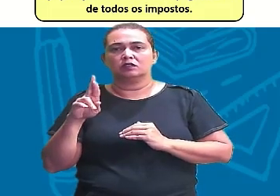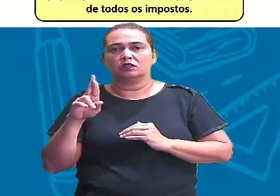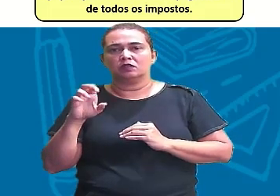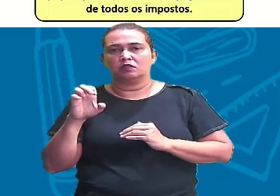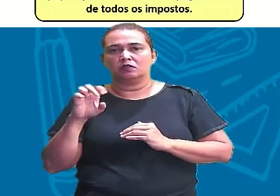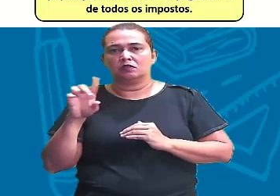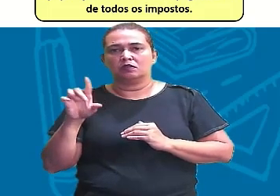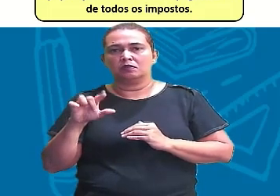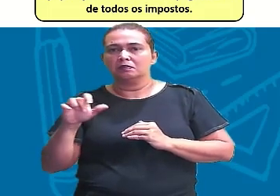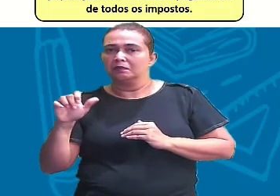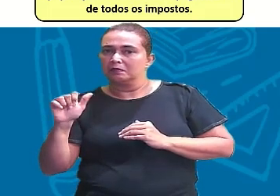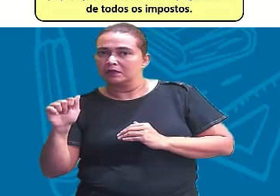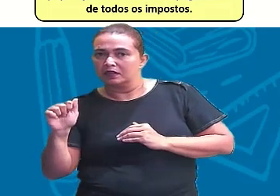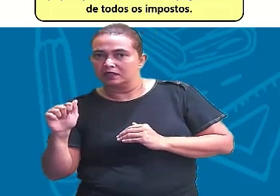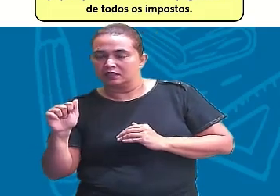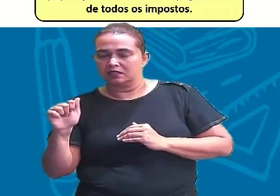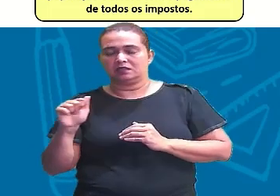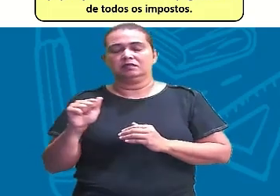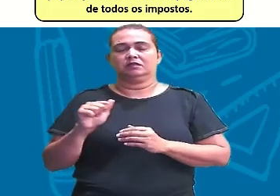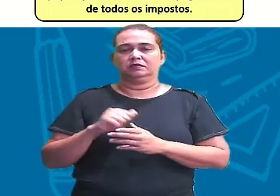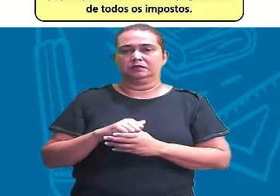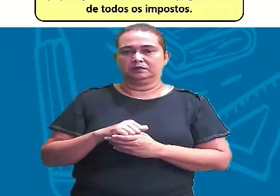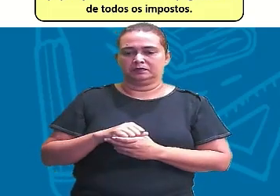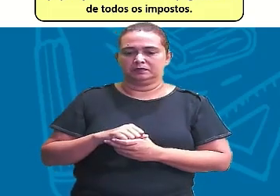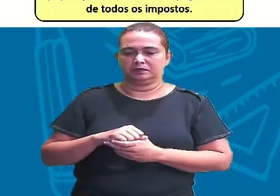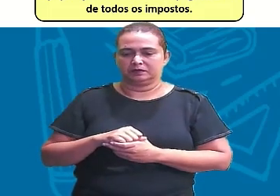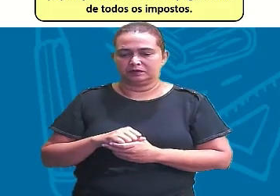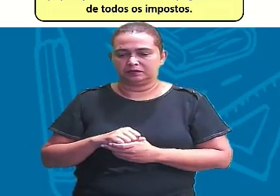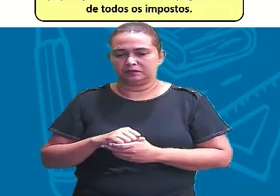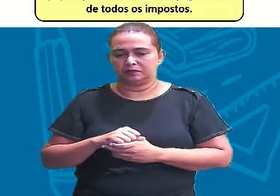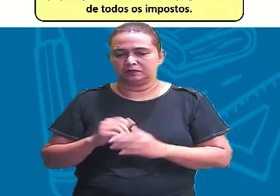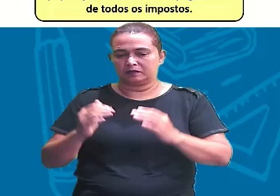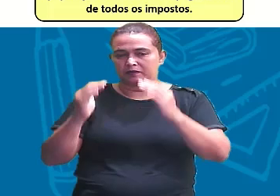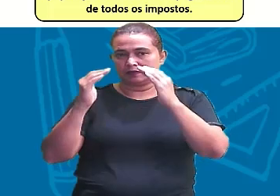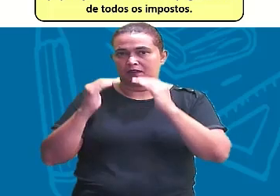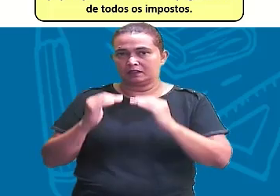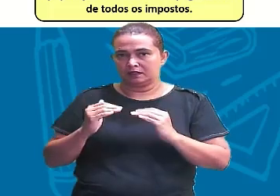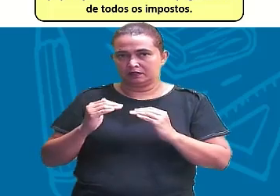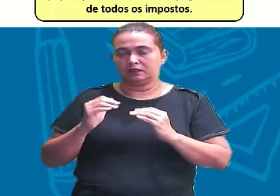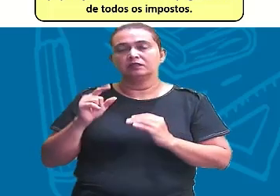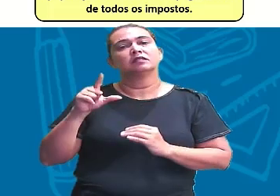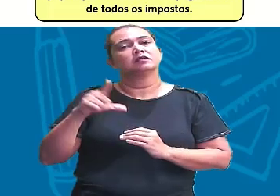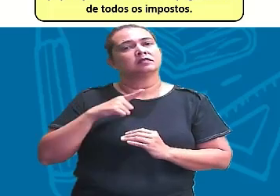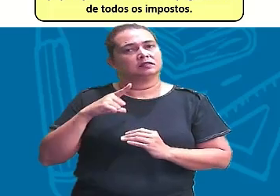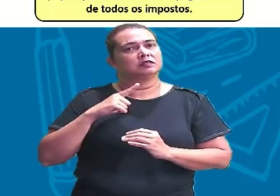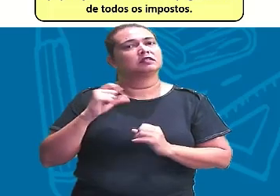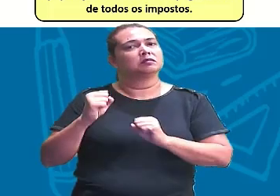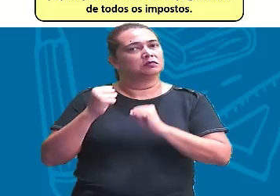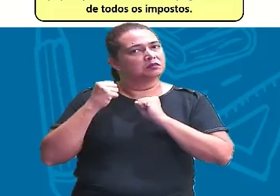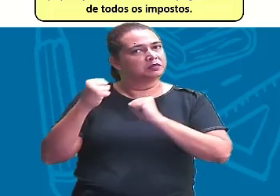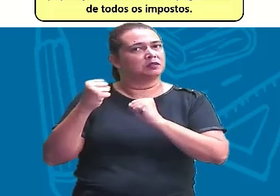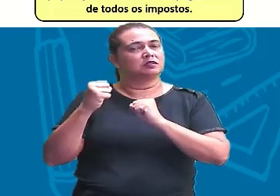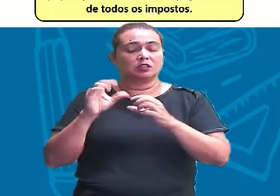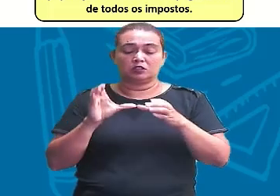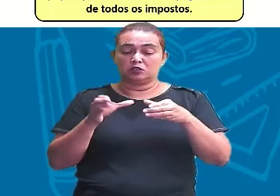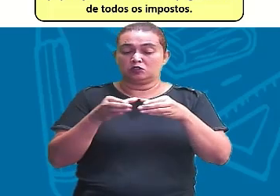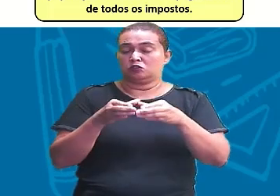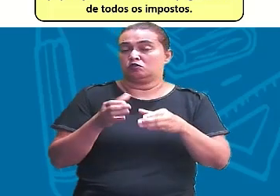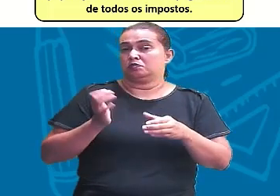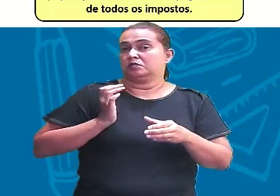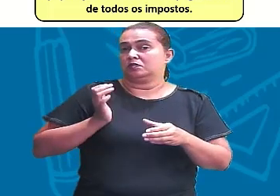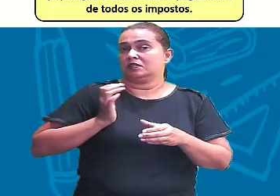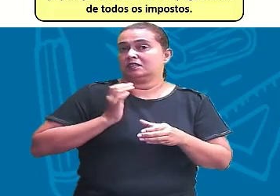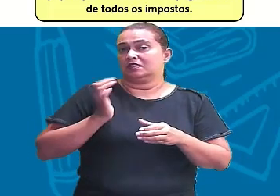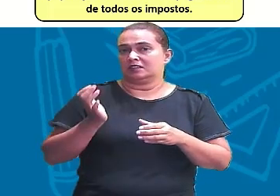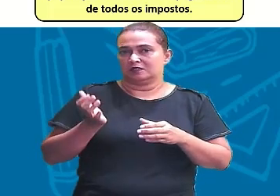Que é o que nós conhecemos como nobreza. Tá? A nobreza, ela tinha muito poder na França. Porque, além de ter o